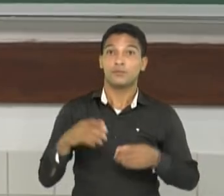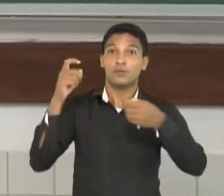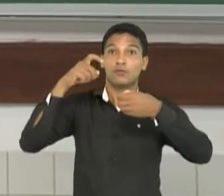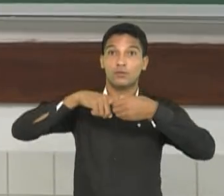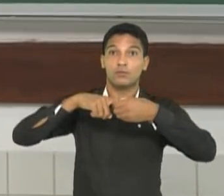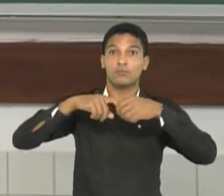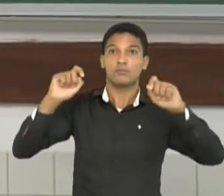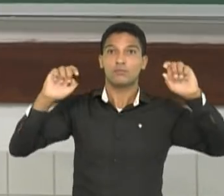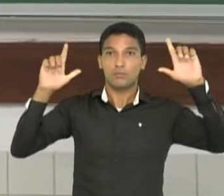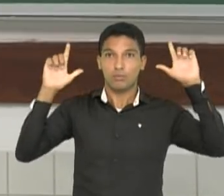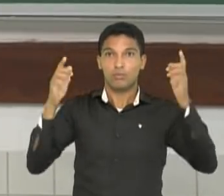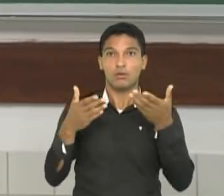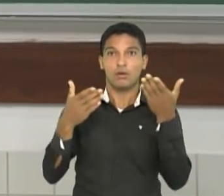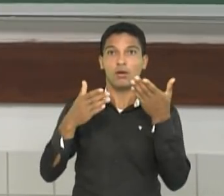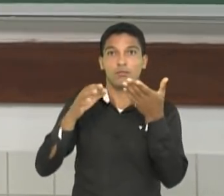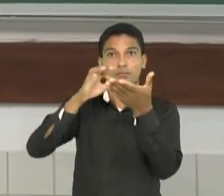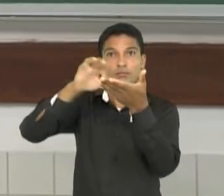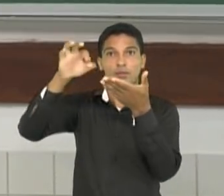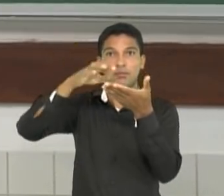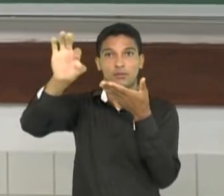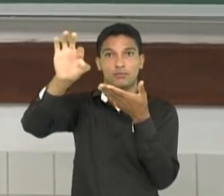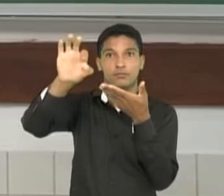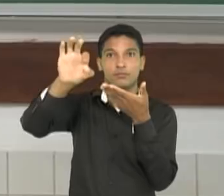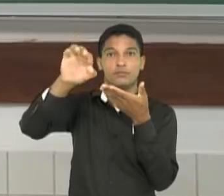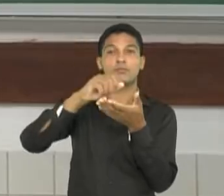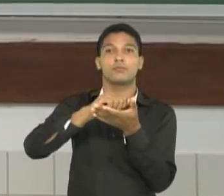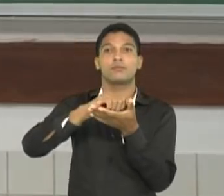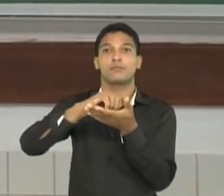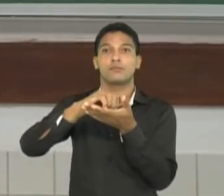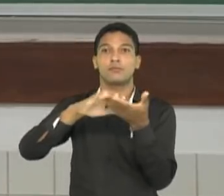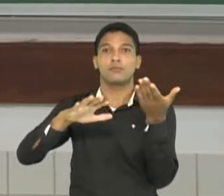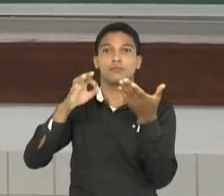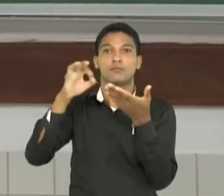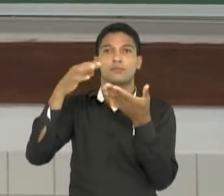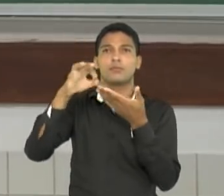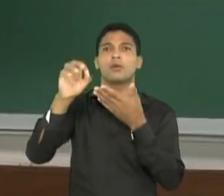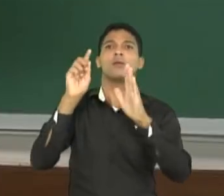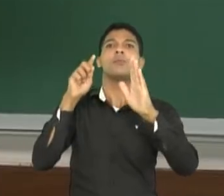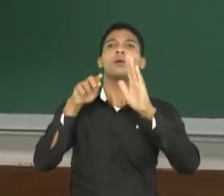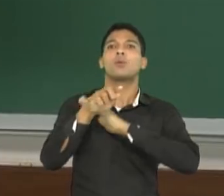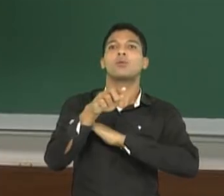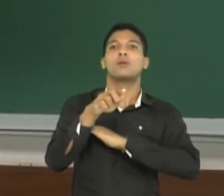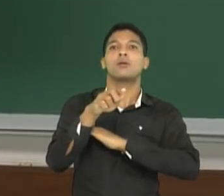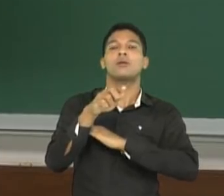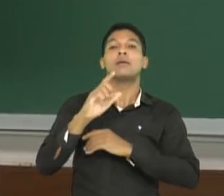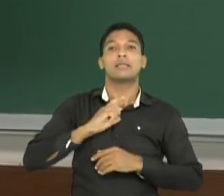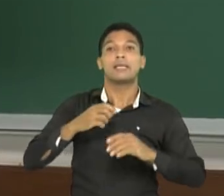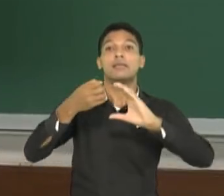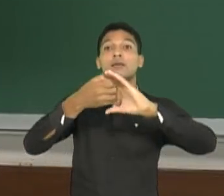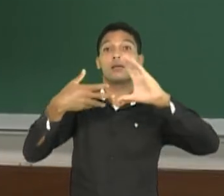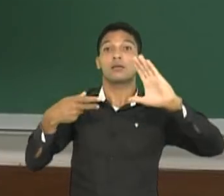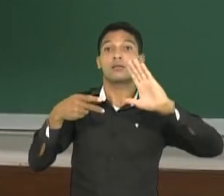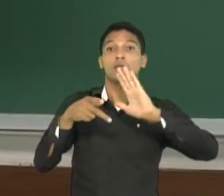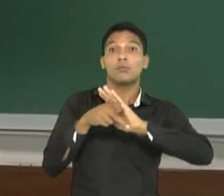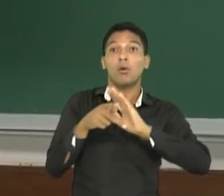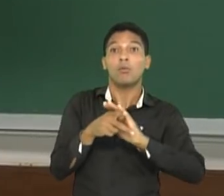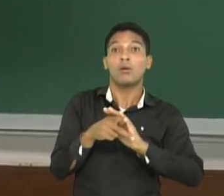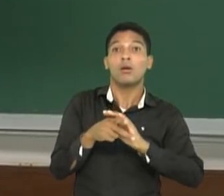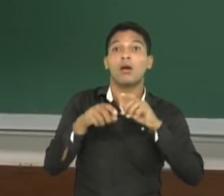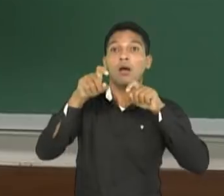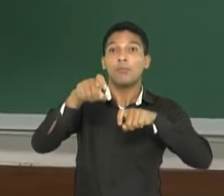Voltamos ali com o exercício e a correção dele, então a perguntinha que ficou para vocês. Entre as características da produção